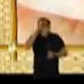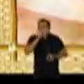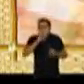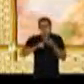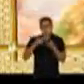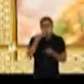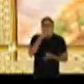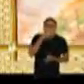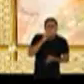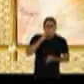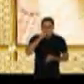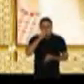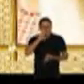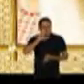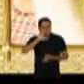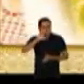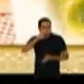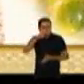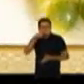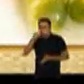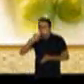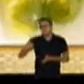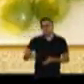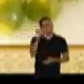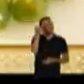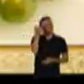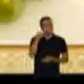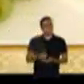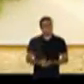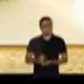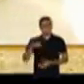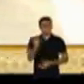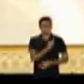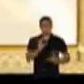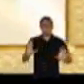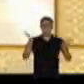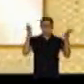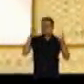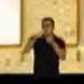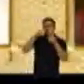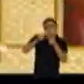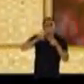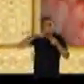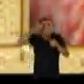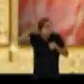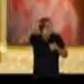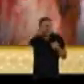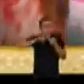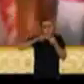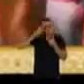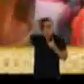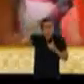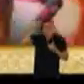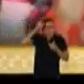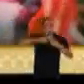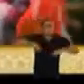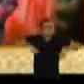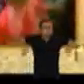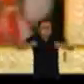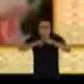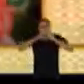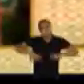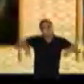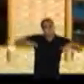capote e o docinho de limão para adoçar? Das nossas festas sem o bumba meu boi, o cavalo piancó e o